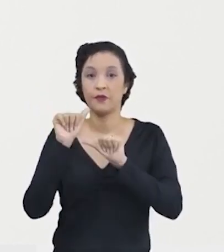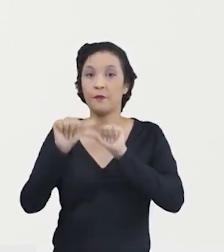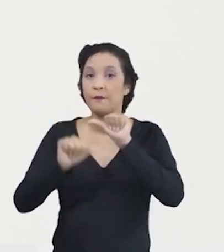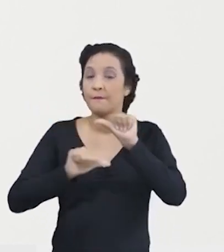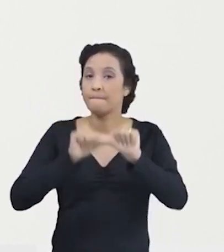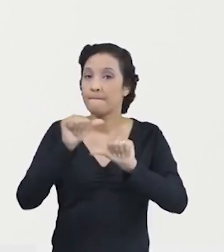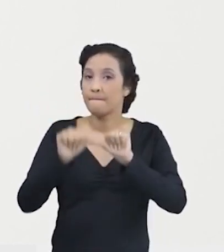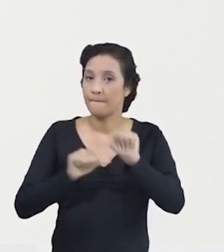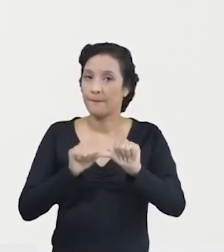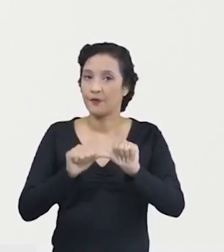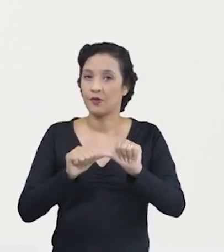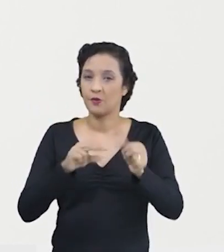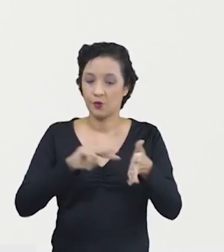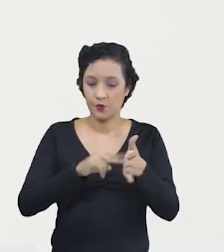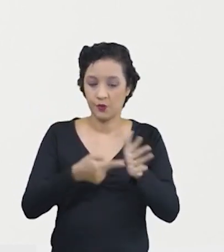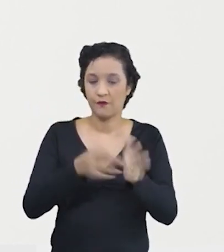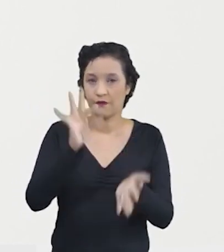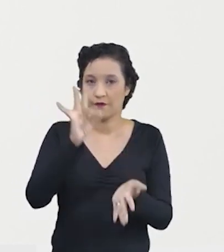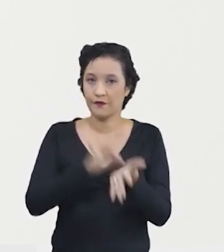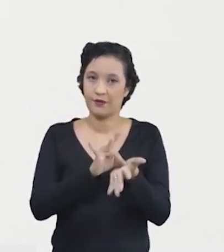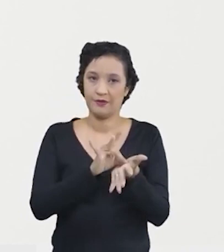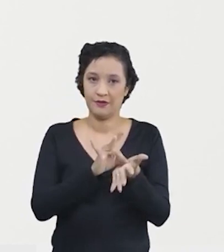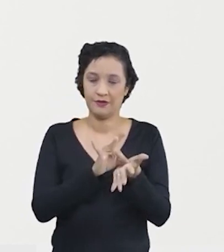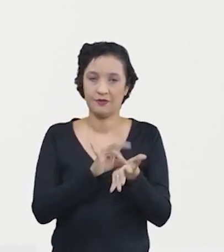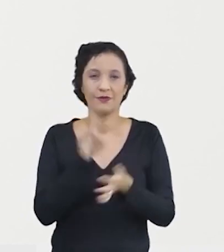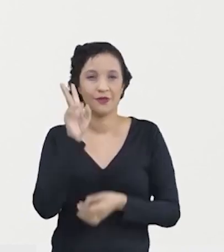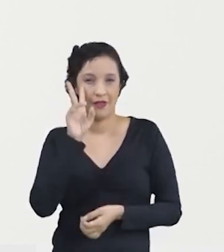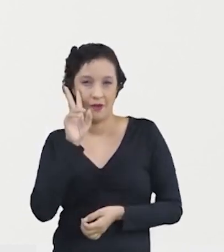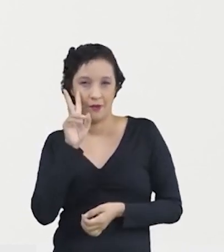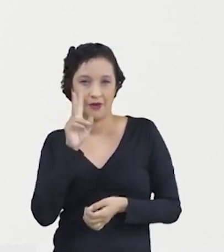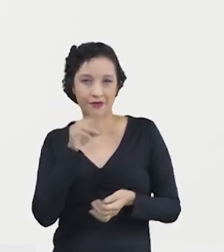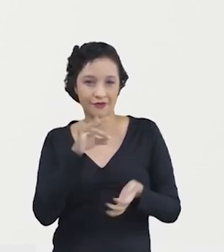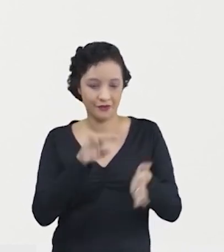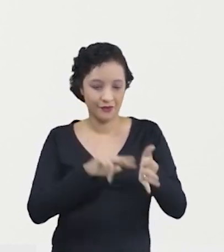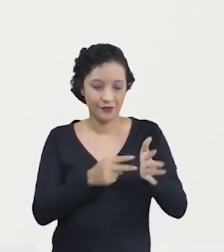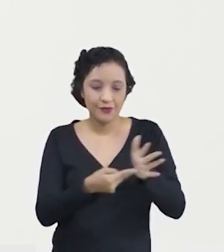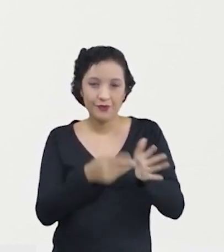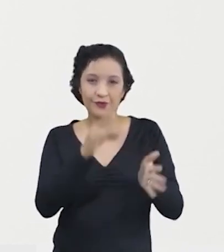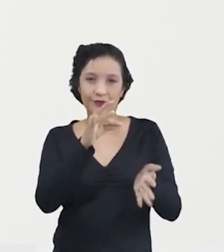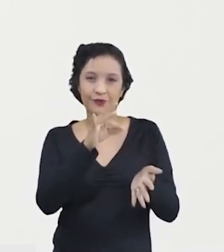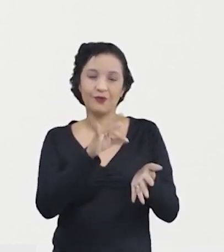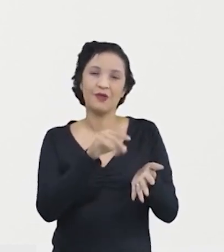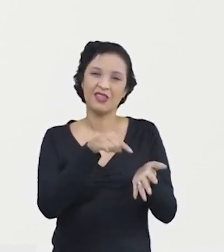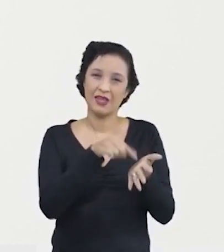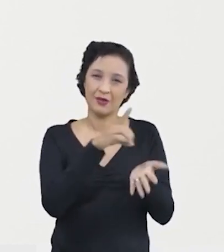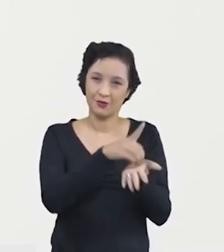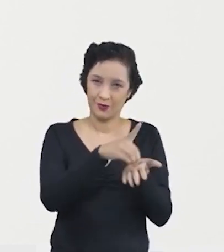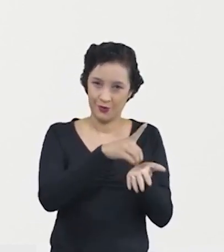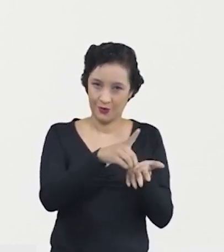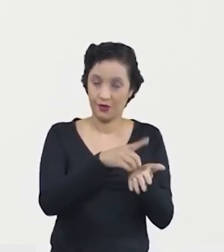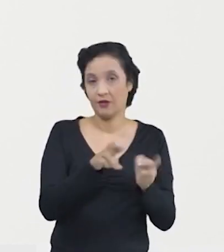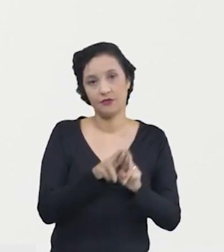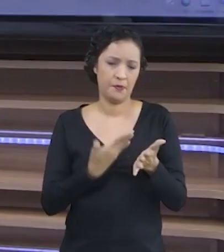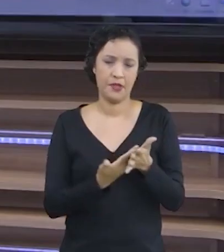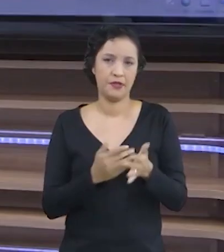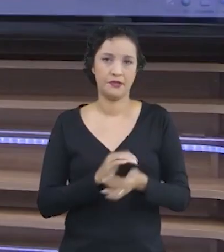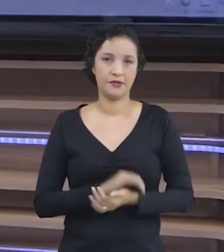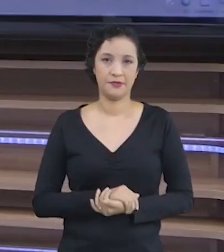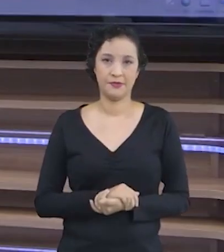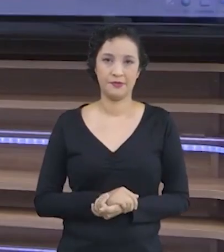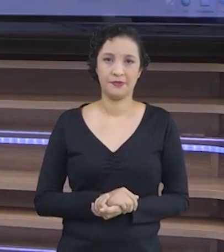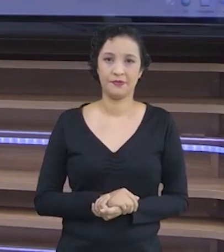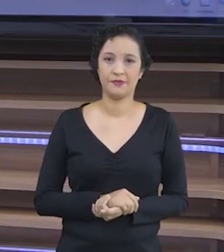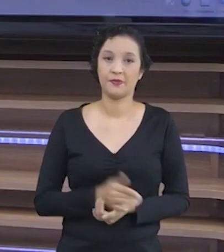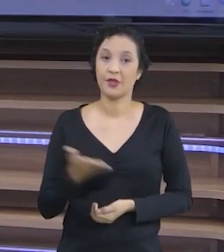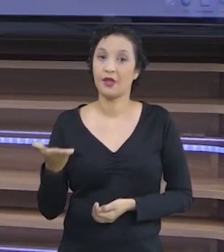denotativo, que é o literal das palavras e expressões, ressignificando-as.